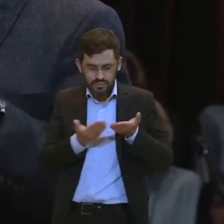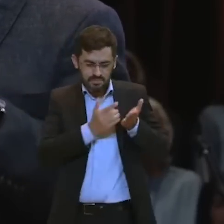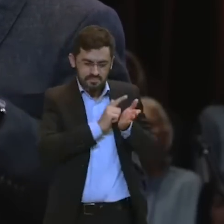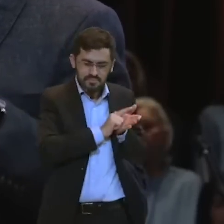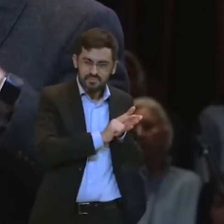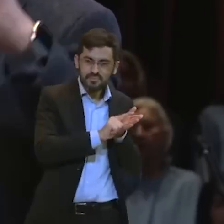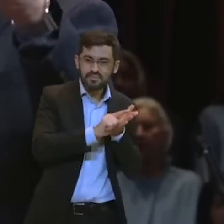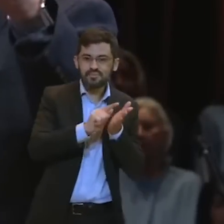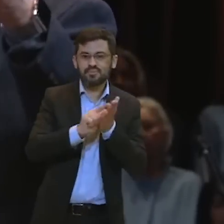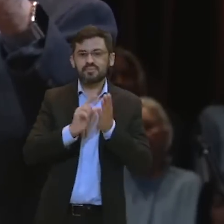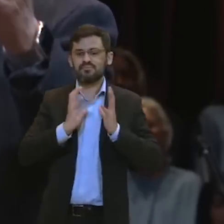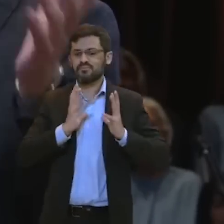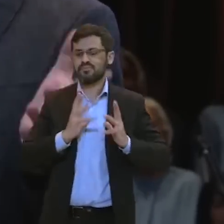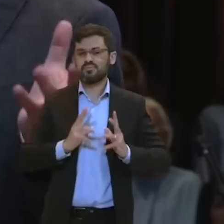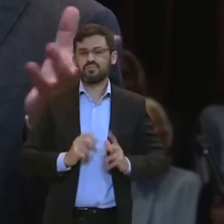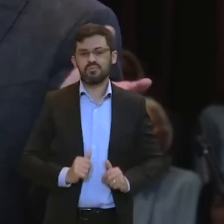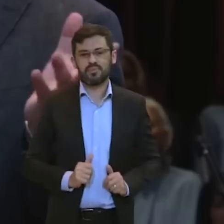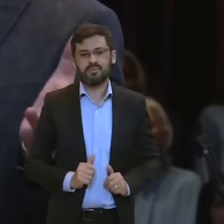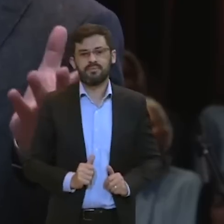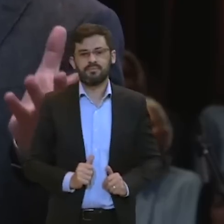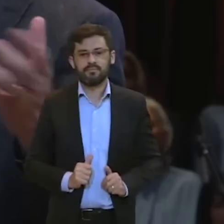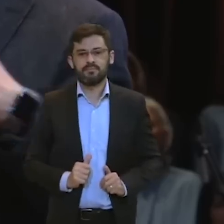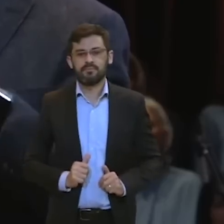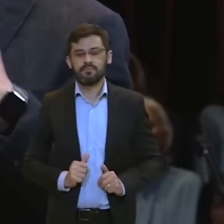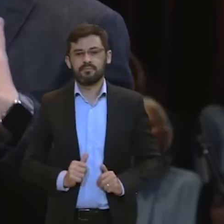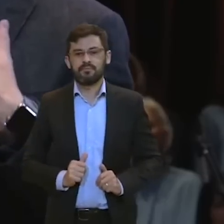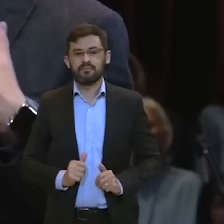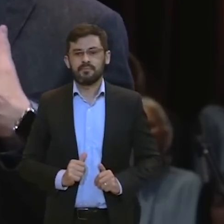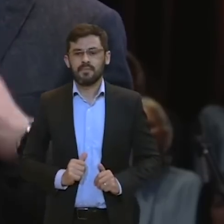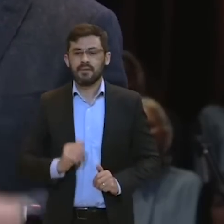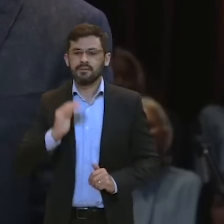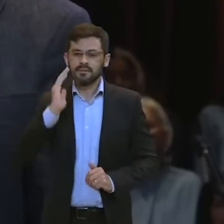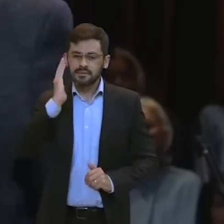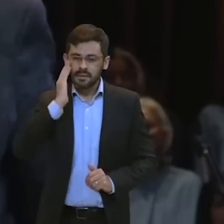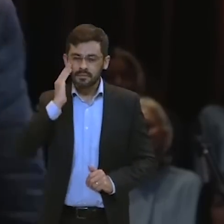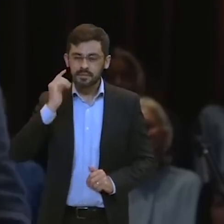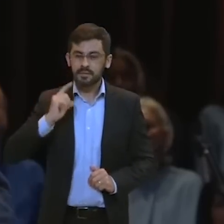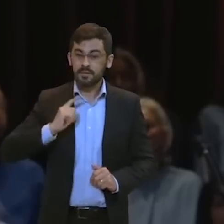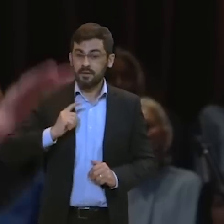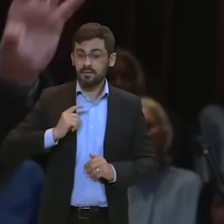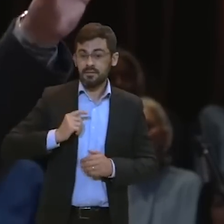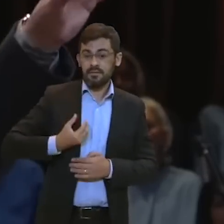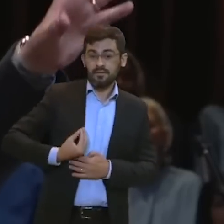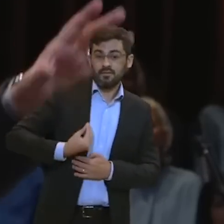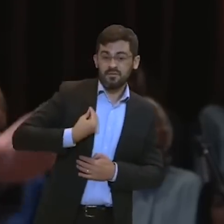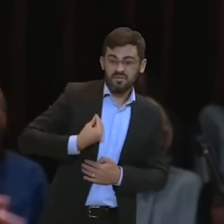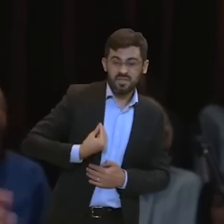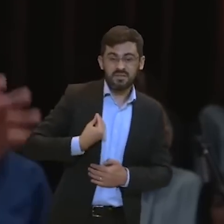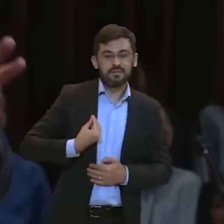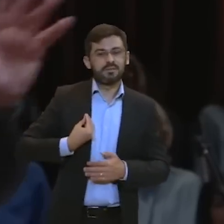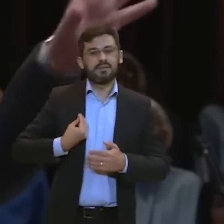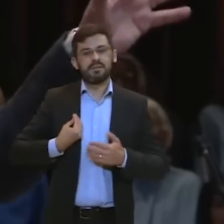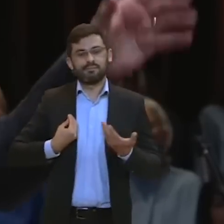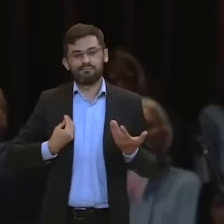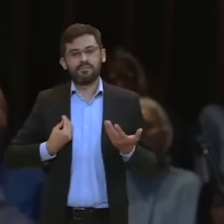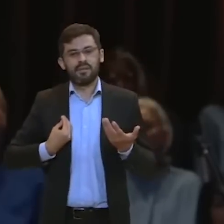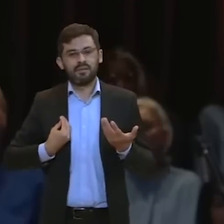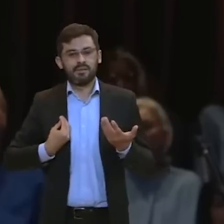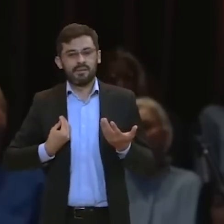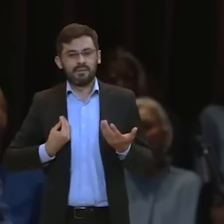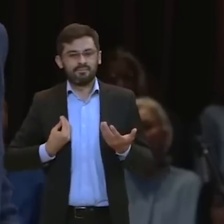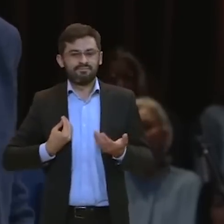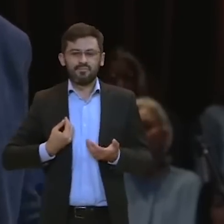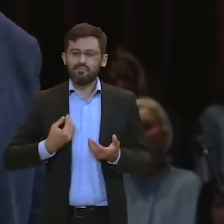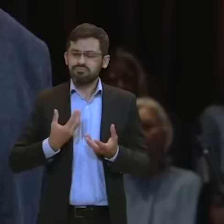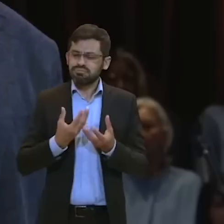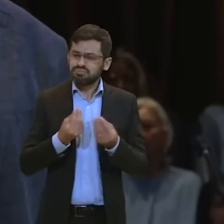Olha, tem almas que são o santuário de Deus, estão cheias de teia de aranha, porque Deus não pode visitar